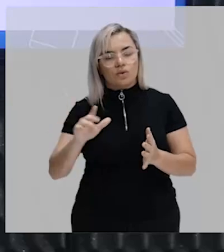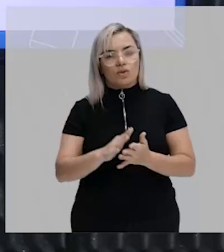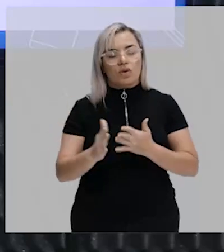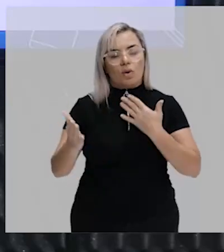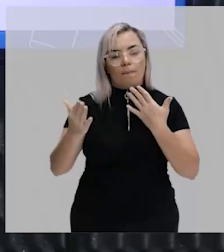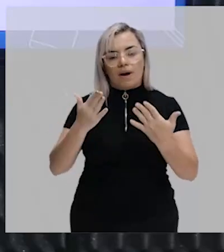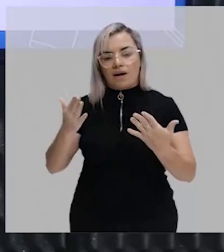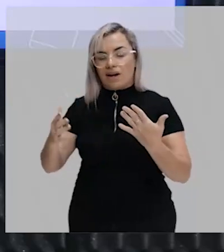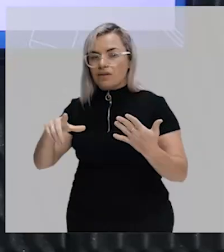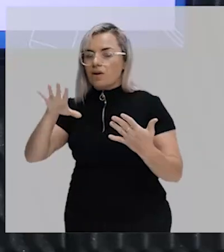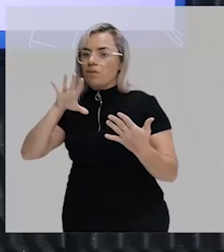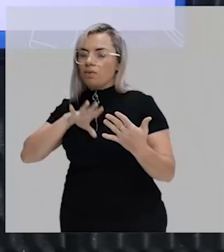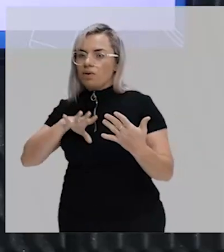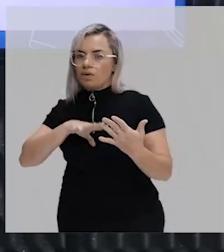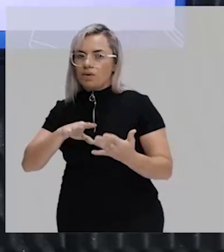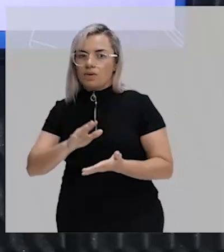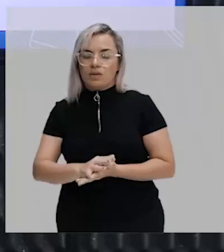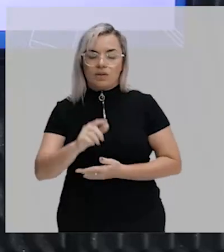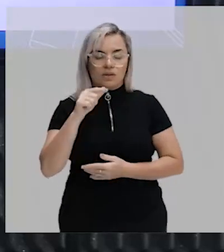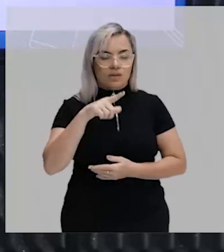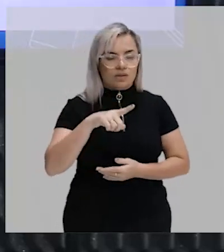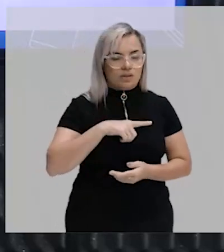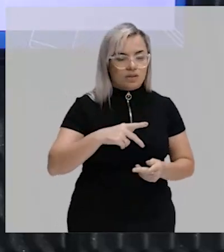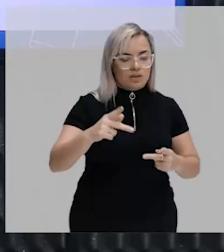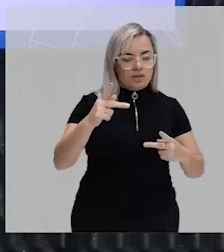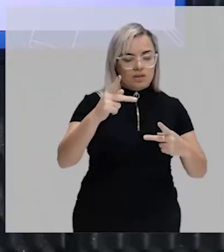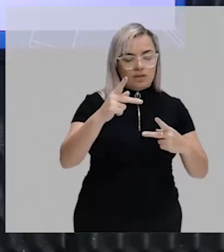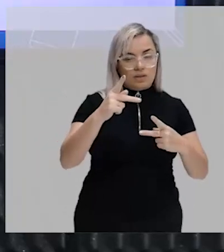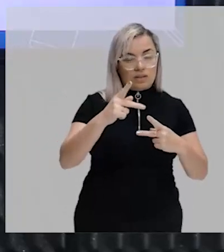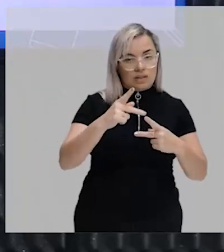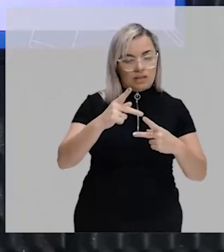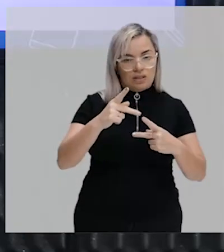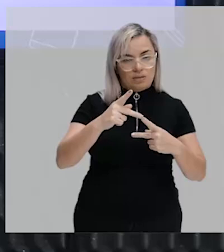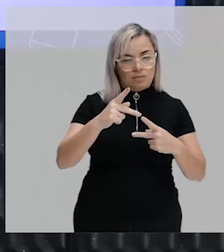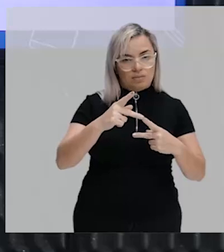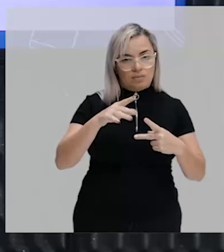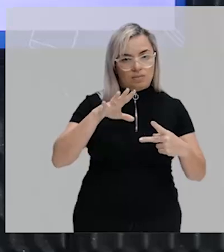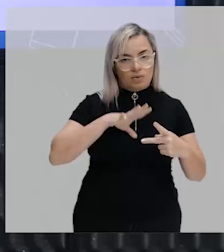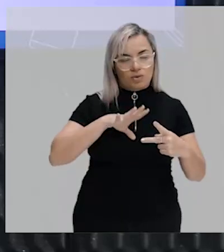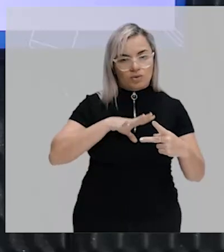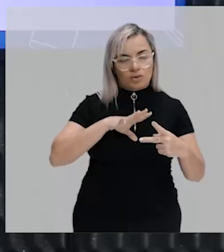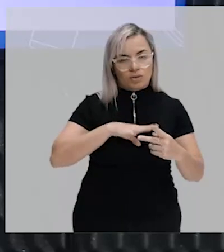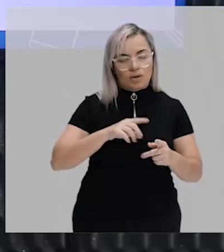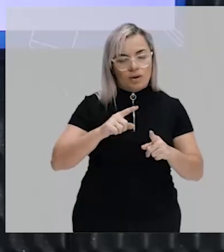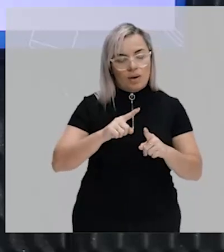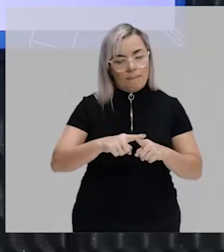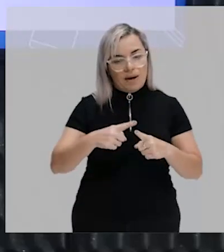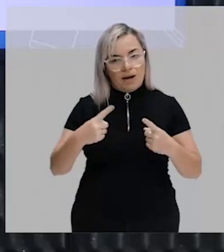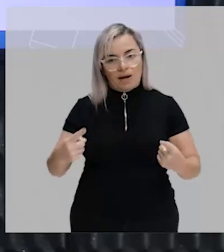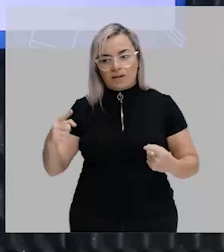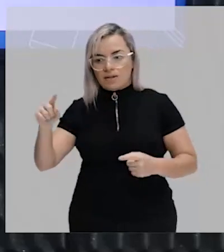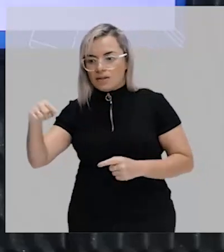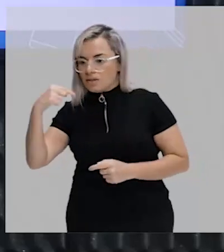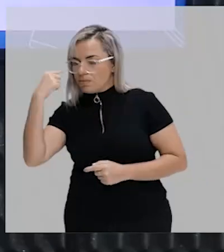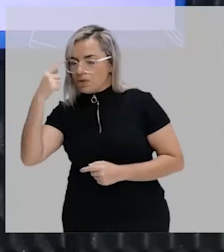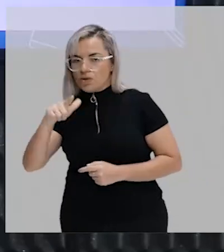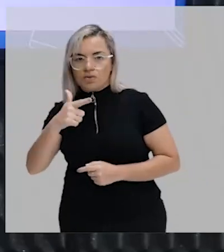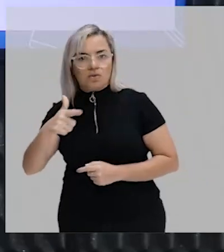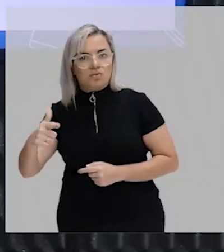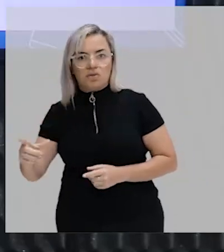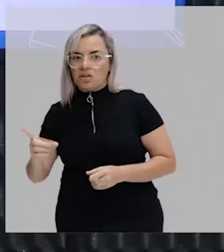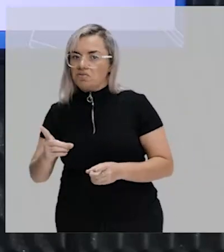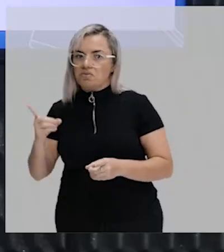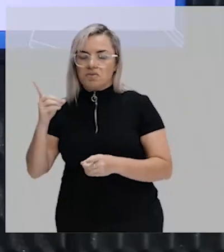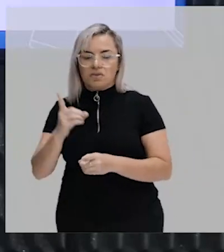inclusive, preposições que não existem, que existem em português, mas que para o espanhol não existem. Então, é mais fácil você